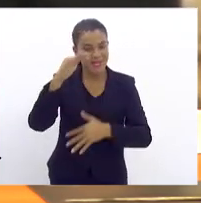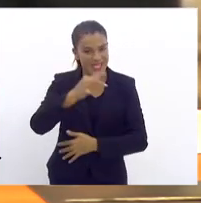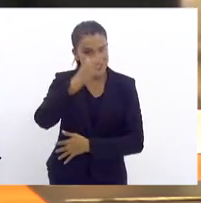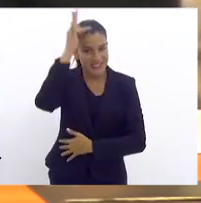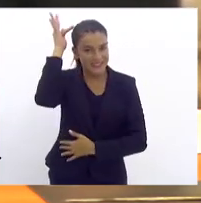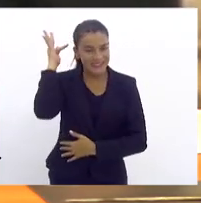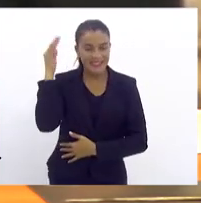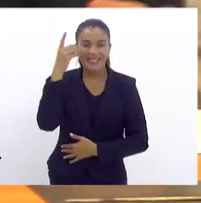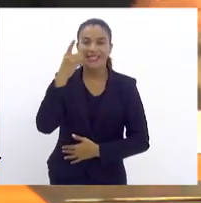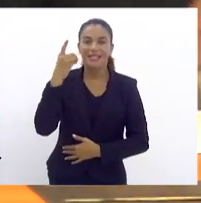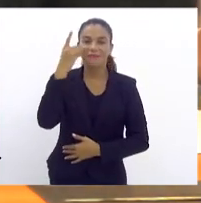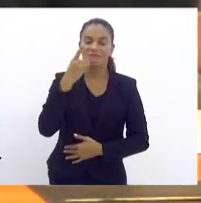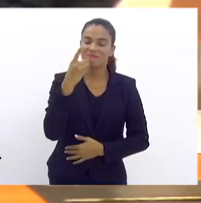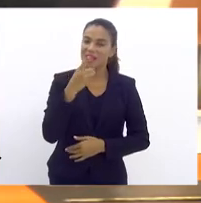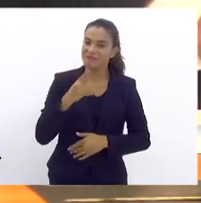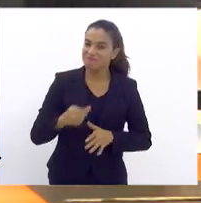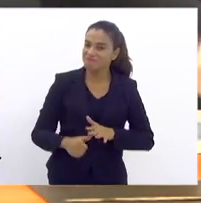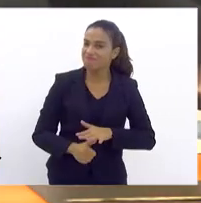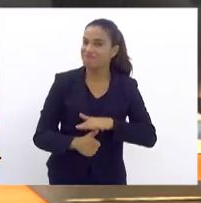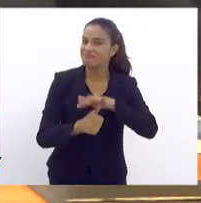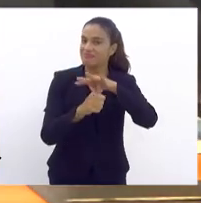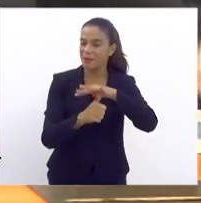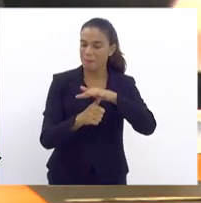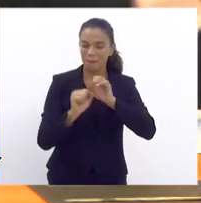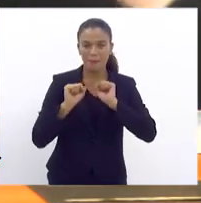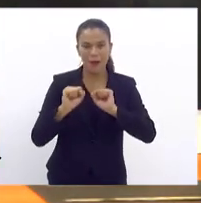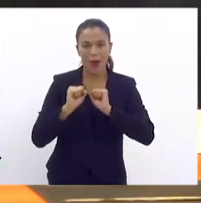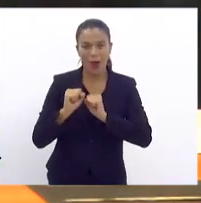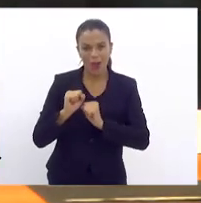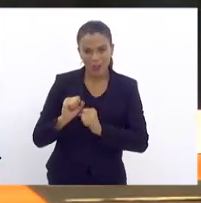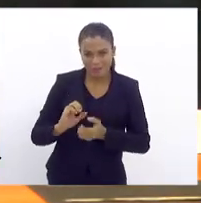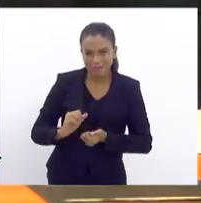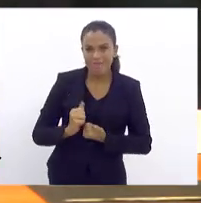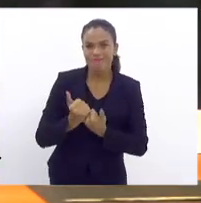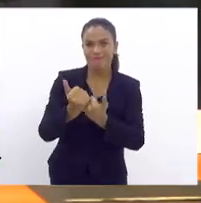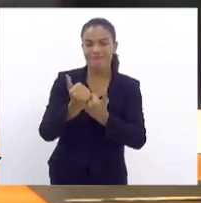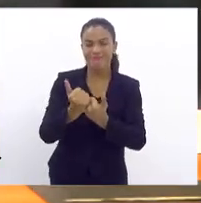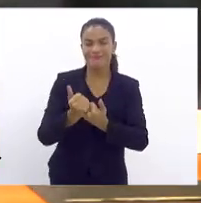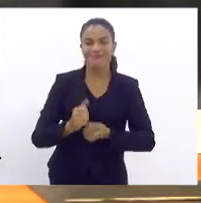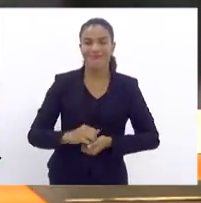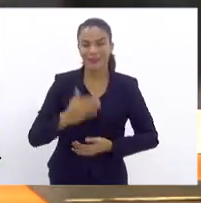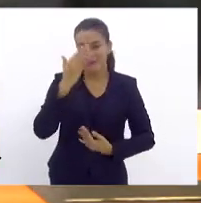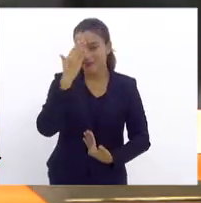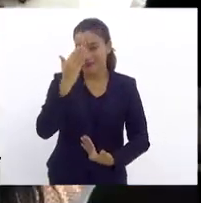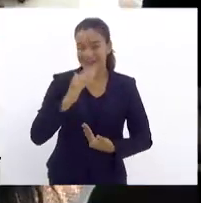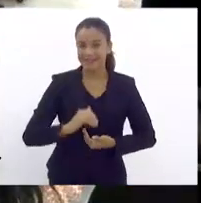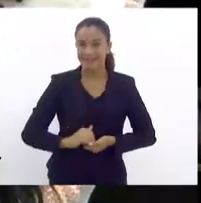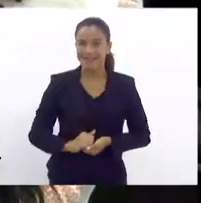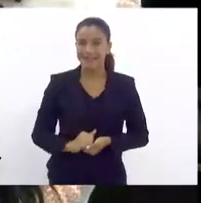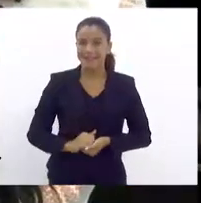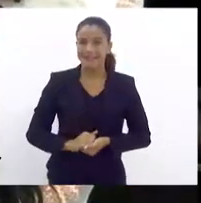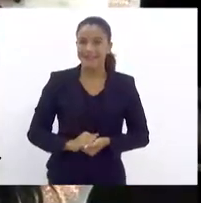tão bem com maestria essa causa você pode contar comigo estarei sempre ao seu lado Muito obrigado